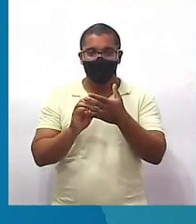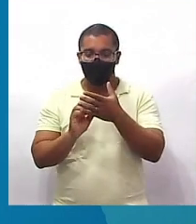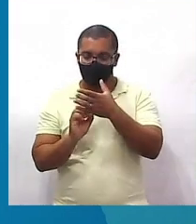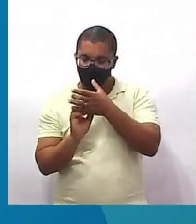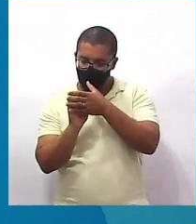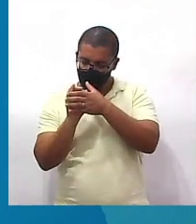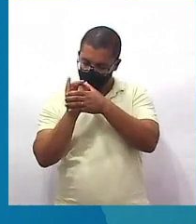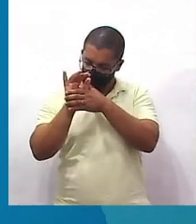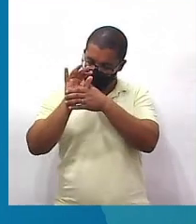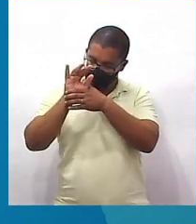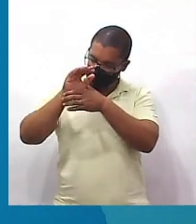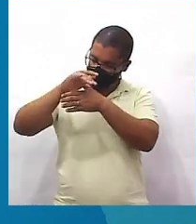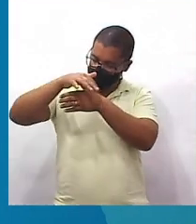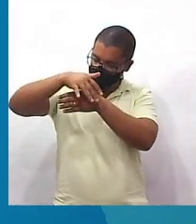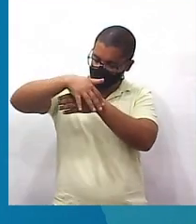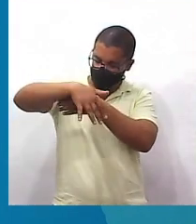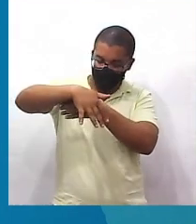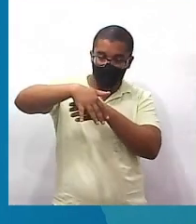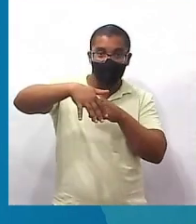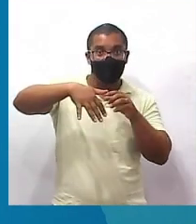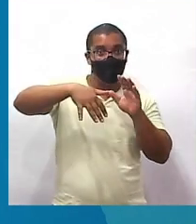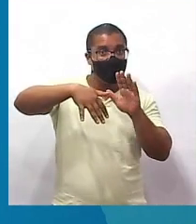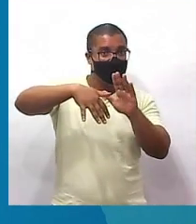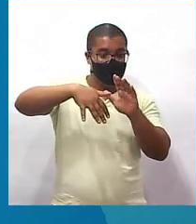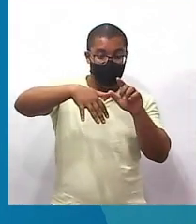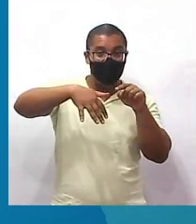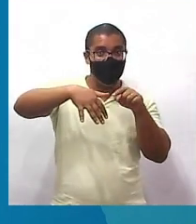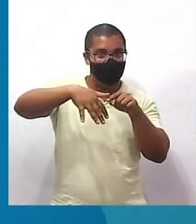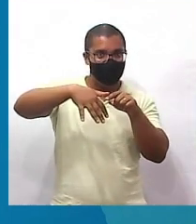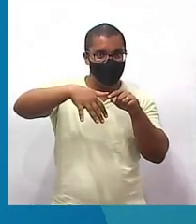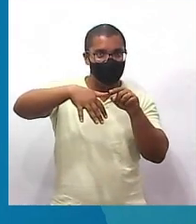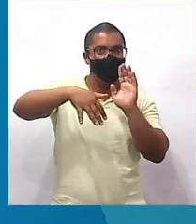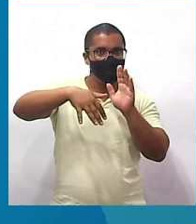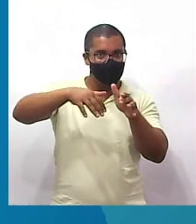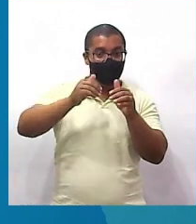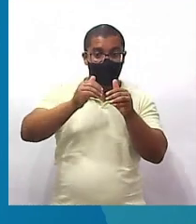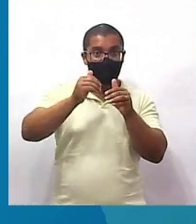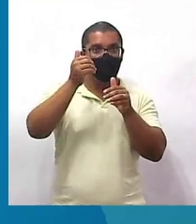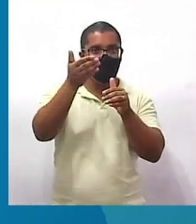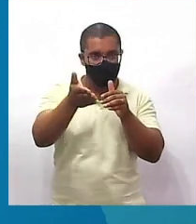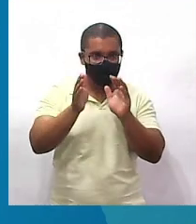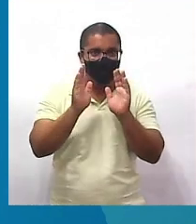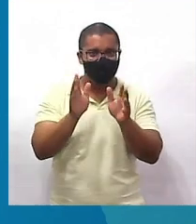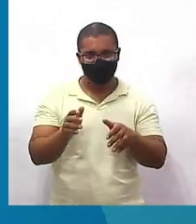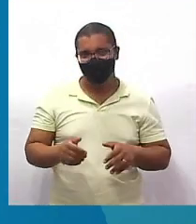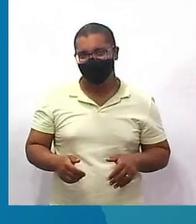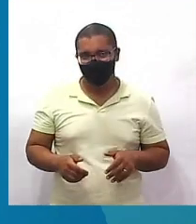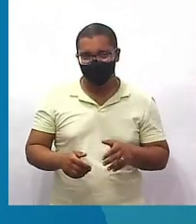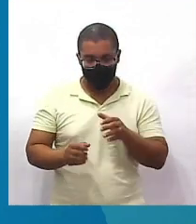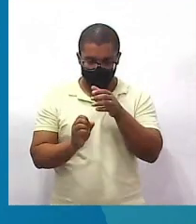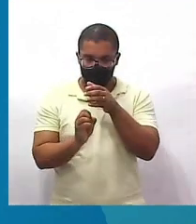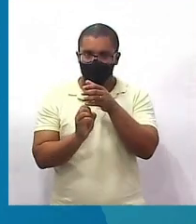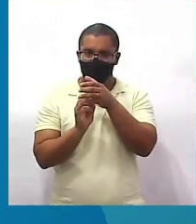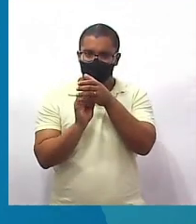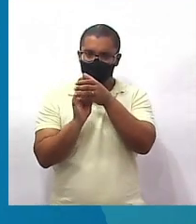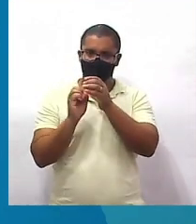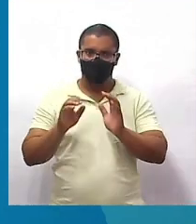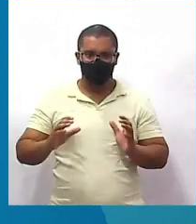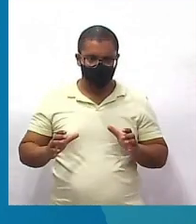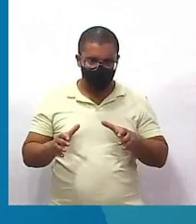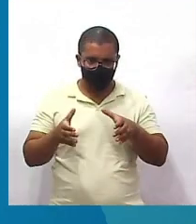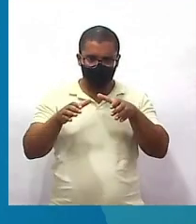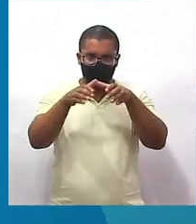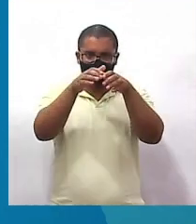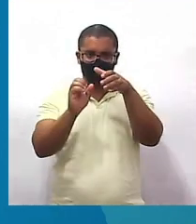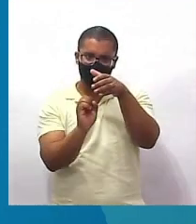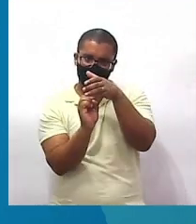o resfriamento do magma no exterior da litosfera. É quando o vulcão ele está em erupção, ele está